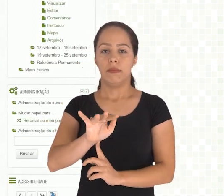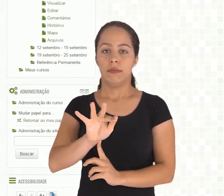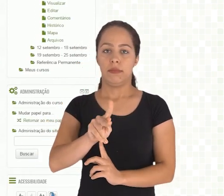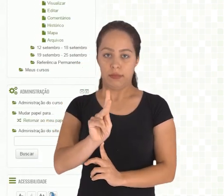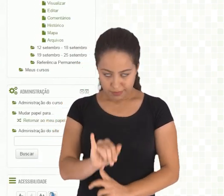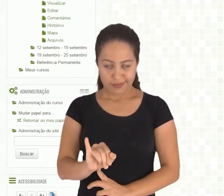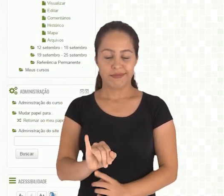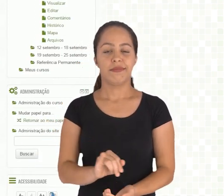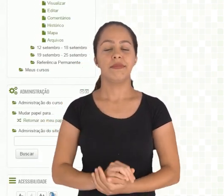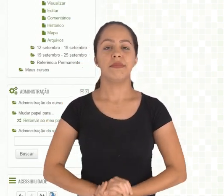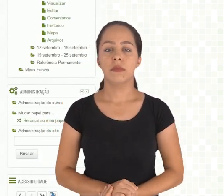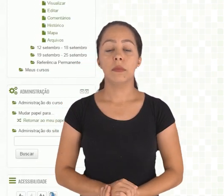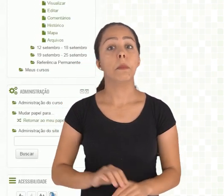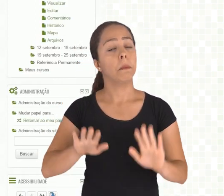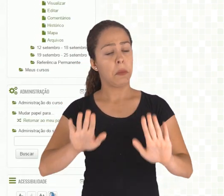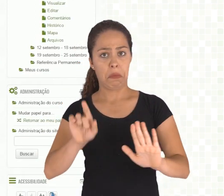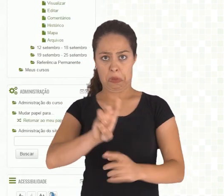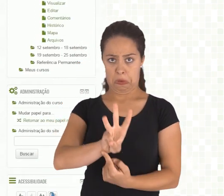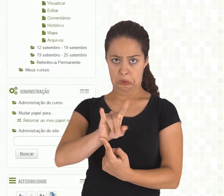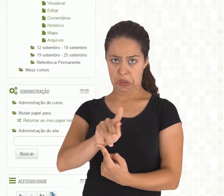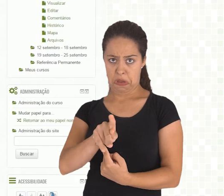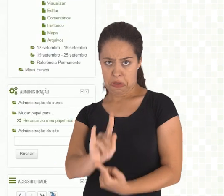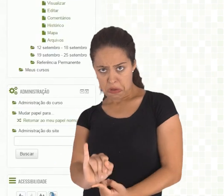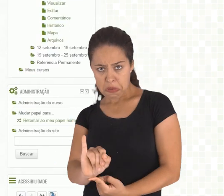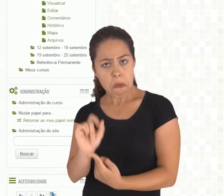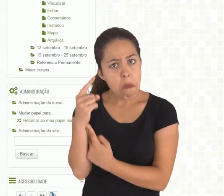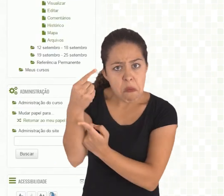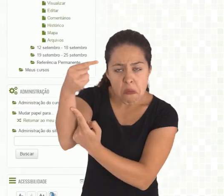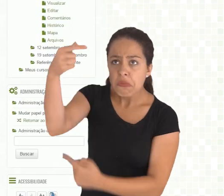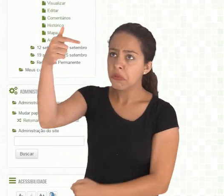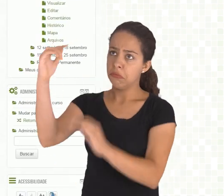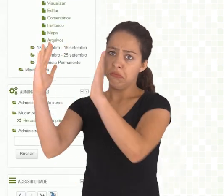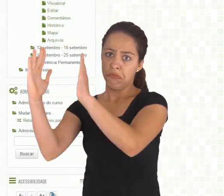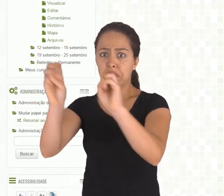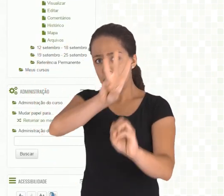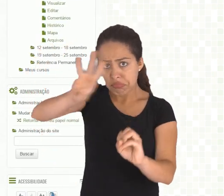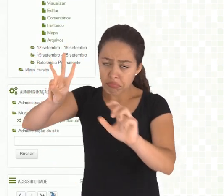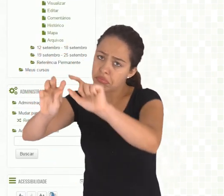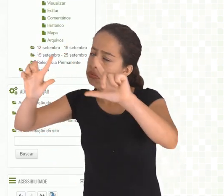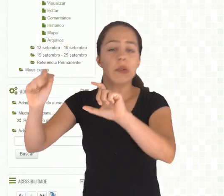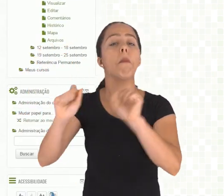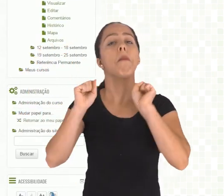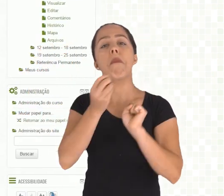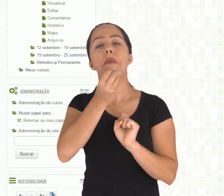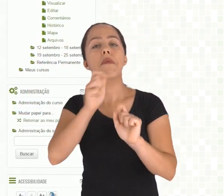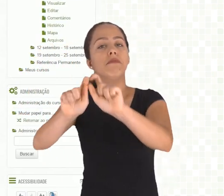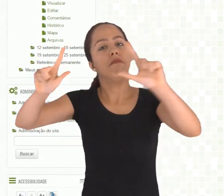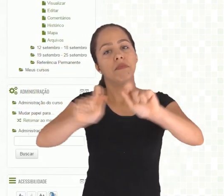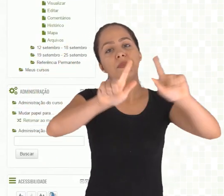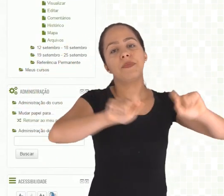automaticamente dentro de cada página da wiki mas ao i que não precisa ter uma página só ela pode ter múltiplas páginas